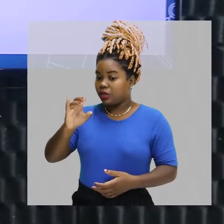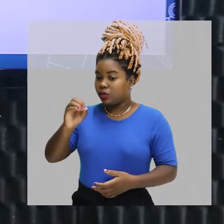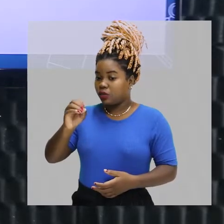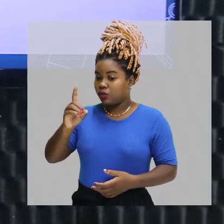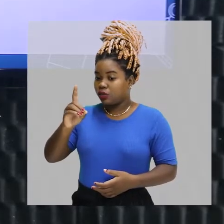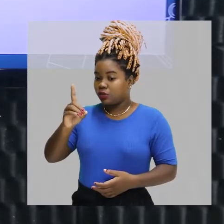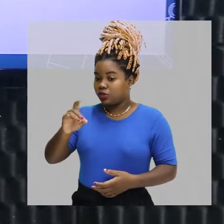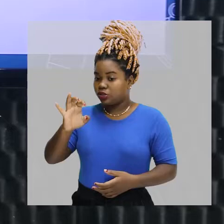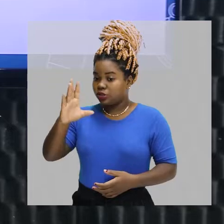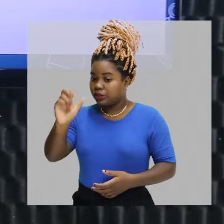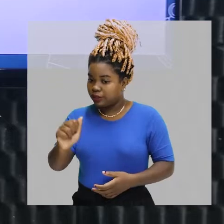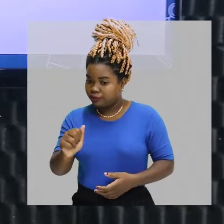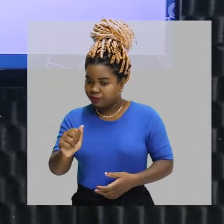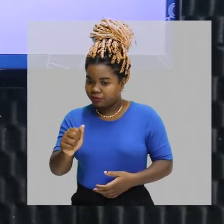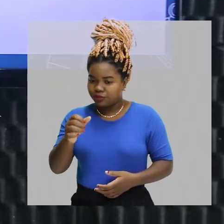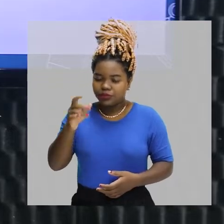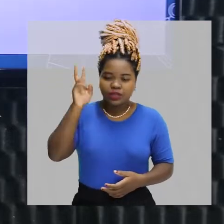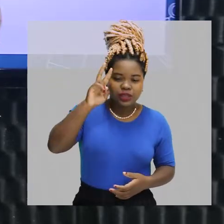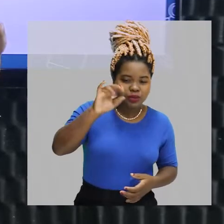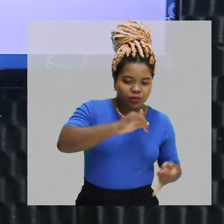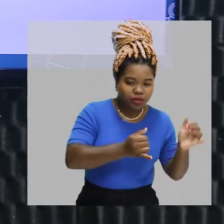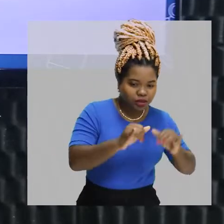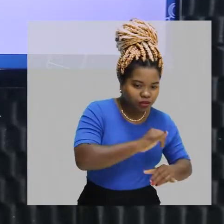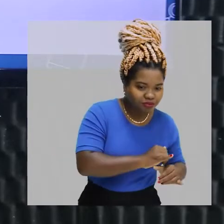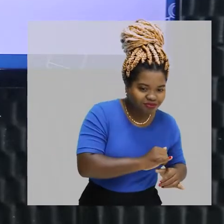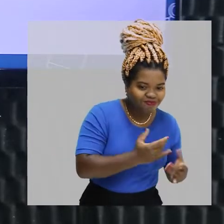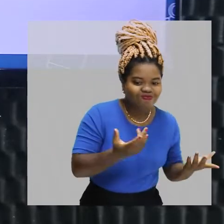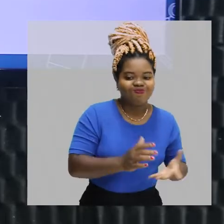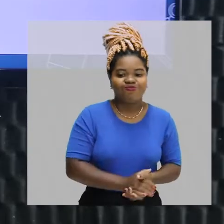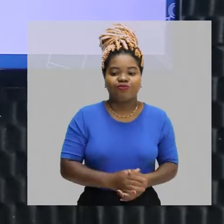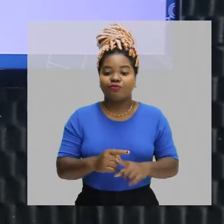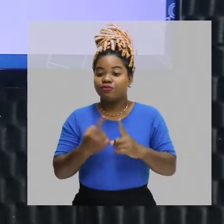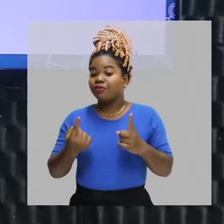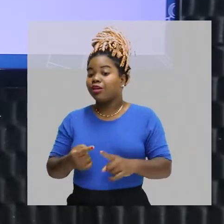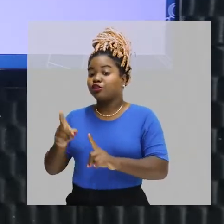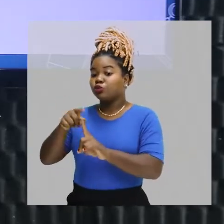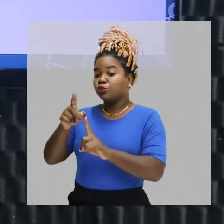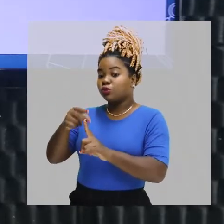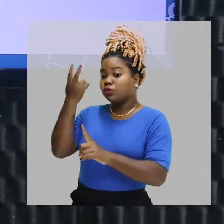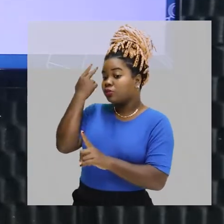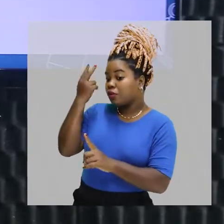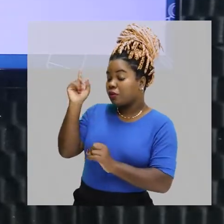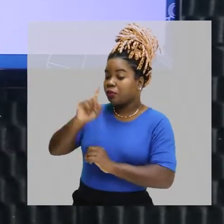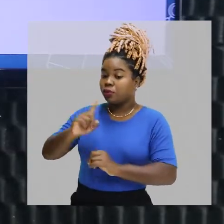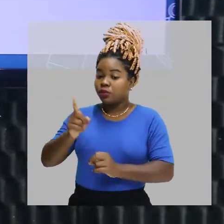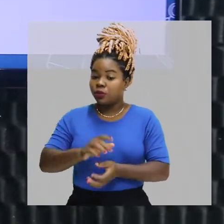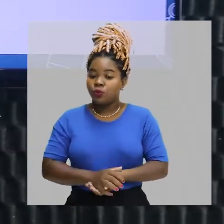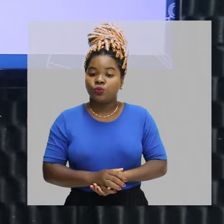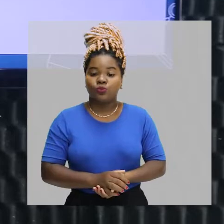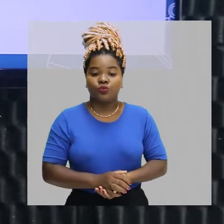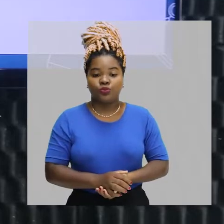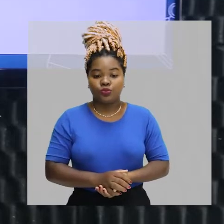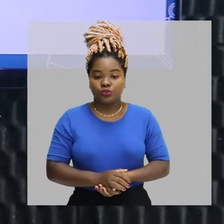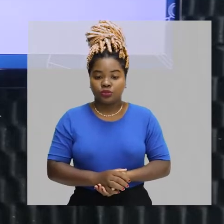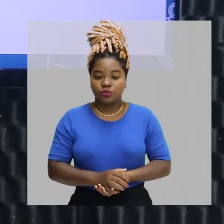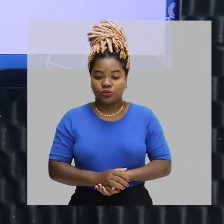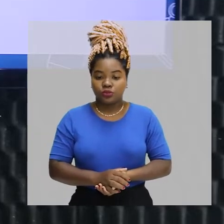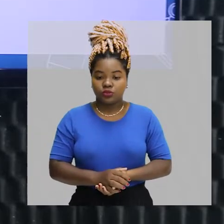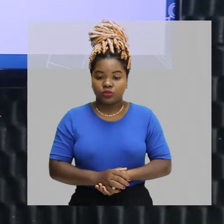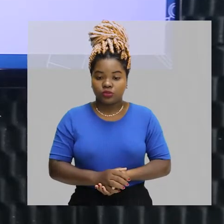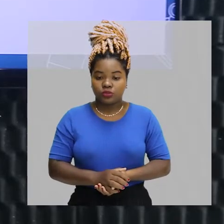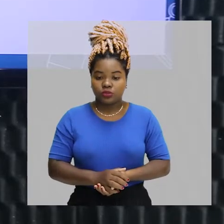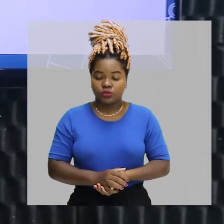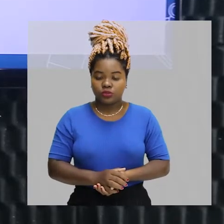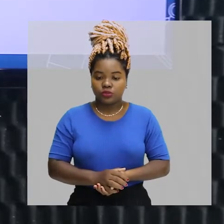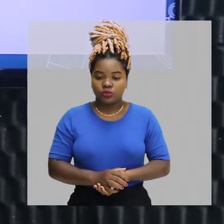também não. Também é aberto para que possa aí futuramente se descobrir outras partículas fundamentais, certo? Então,